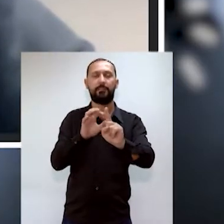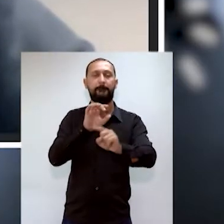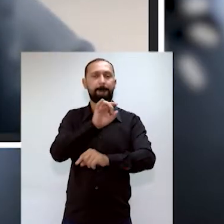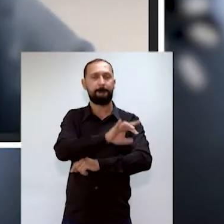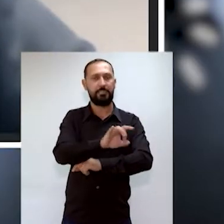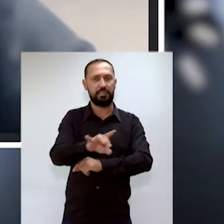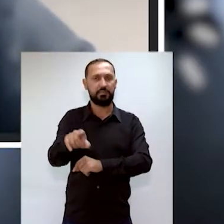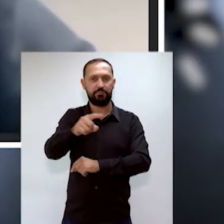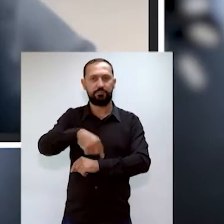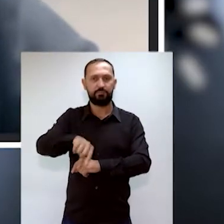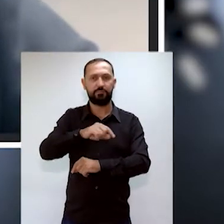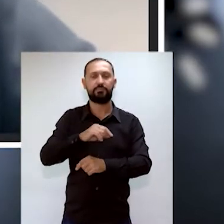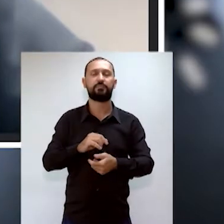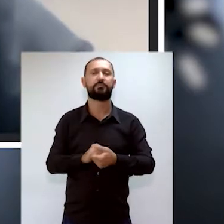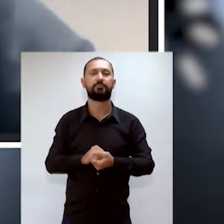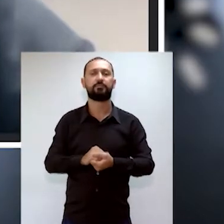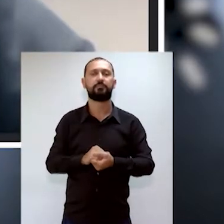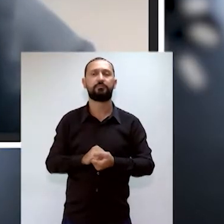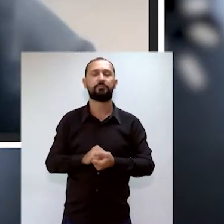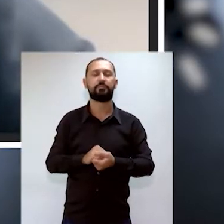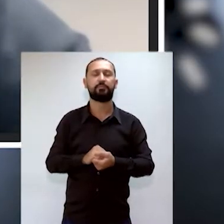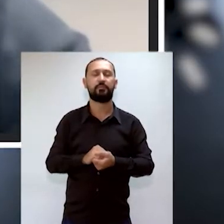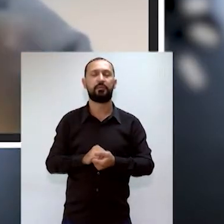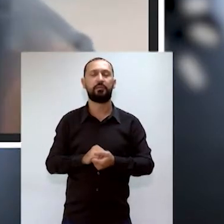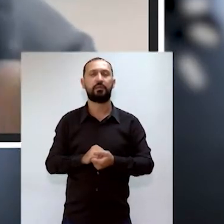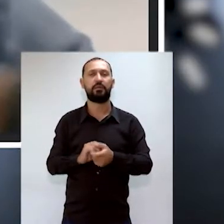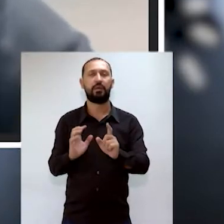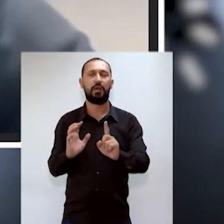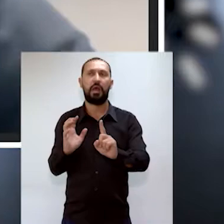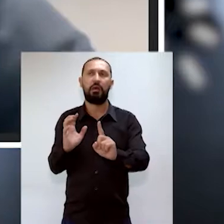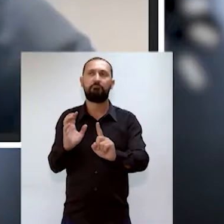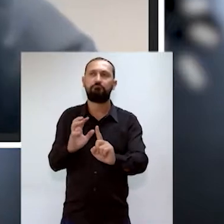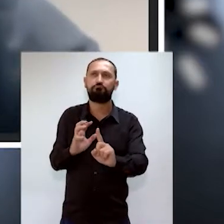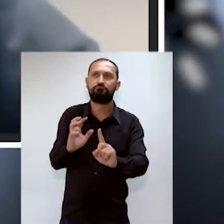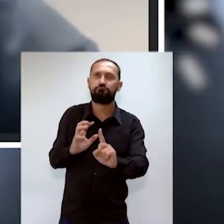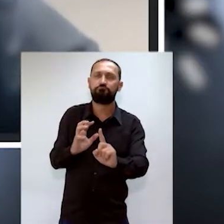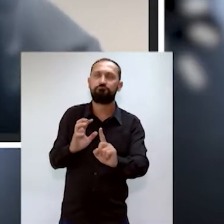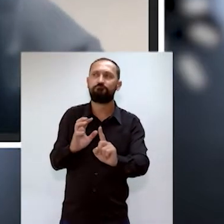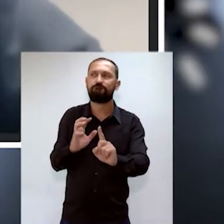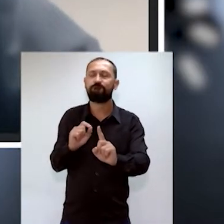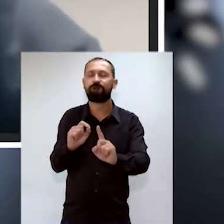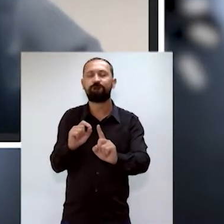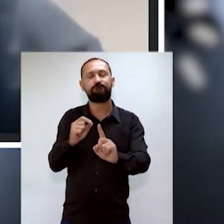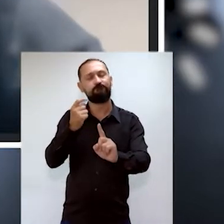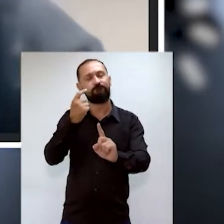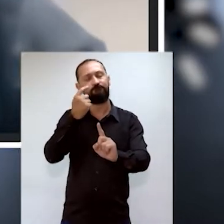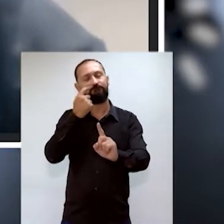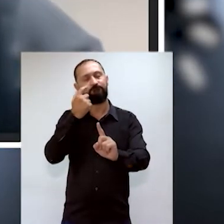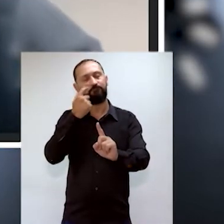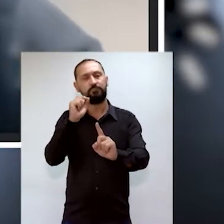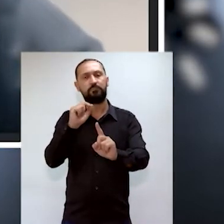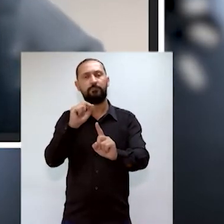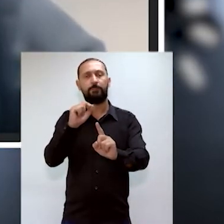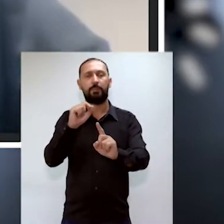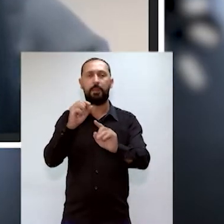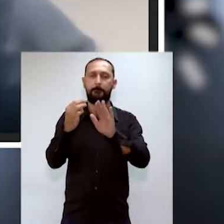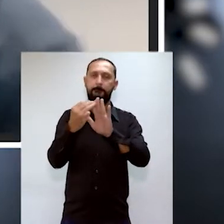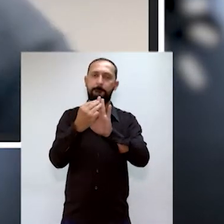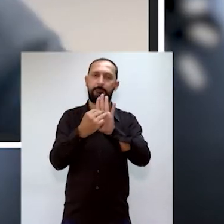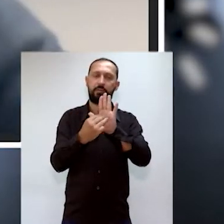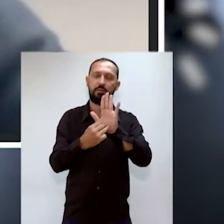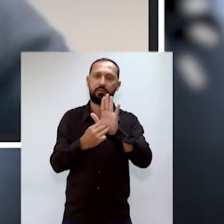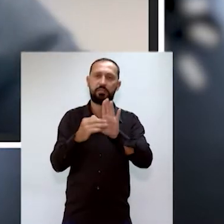vida desses trabalhadores, de que forma. E aí, para tanto, a gente, né, utilizou